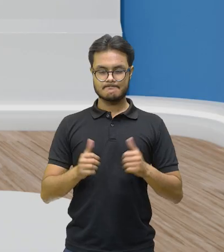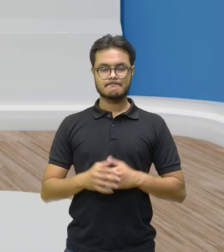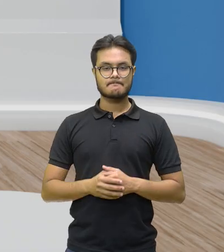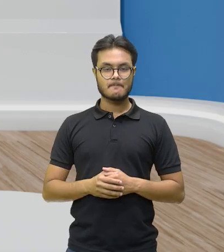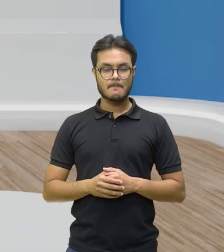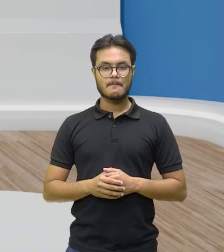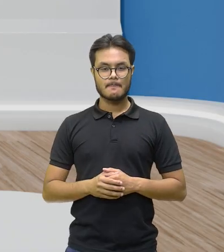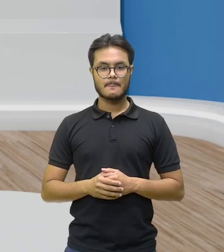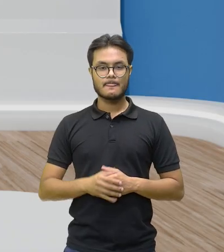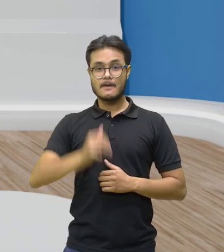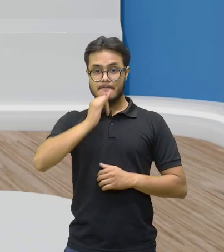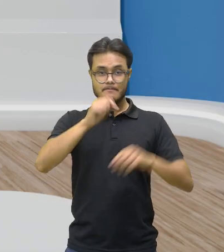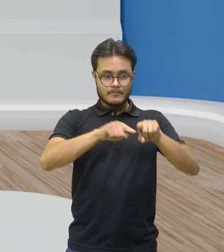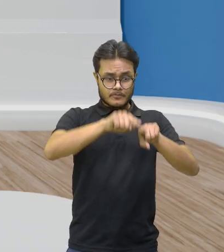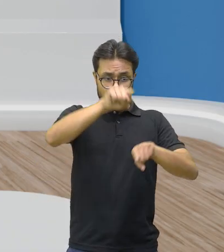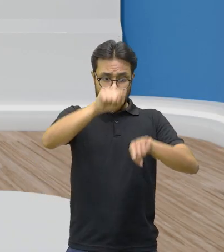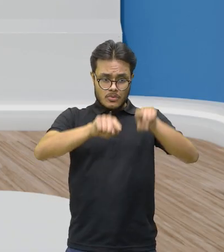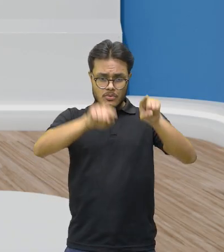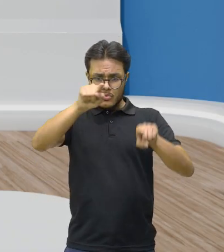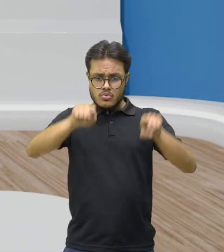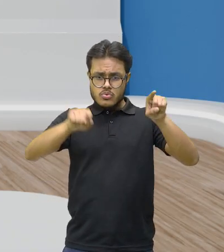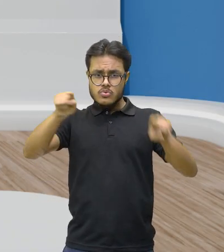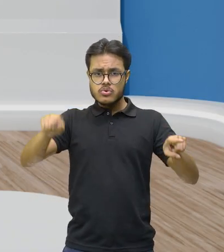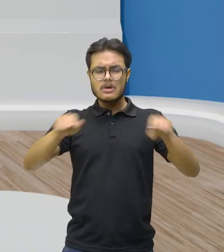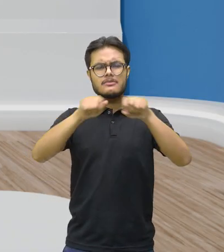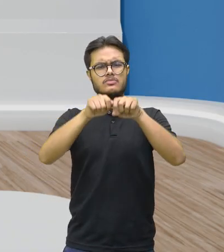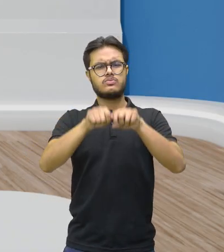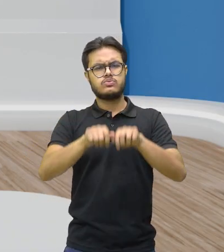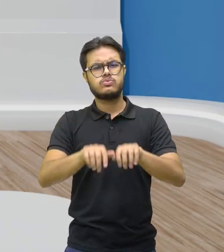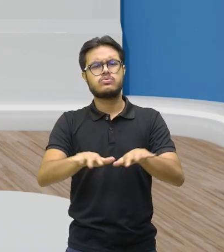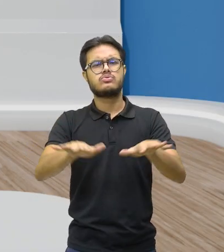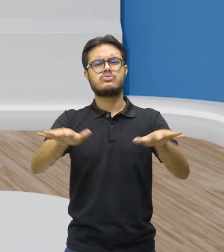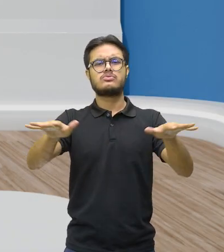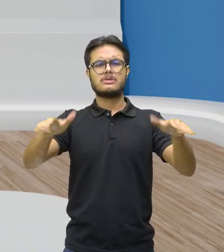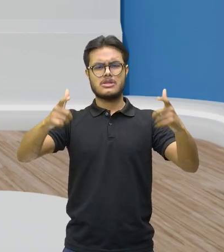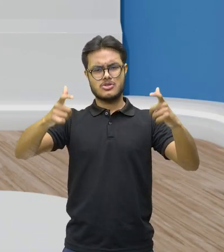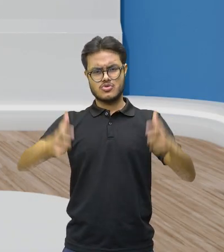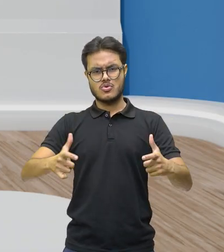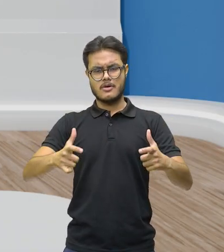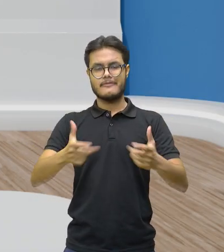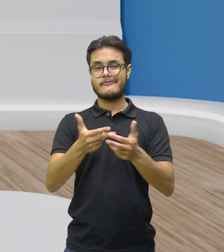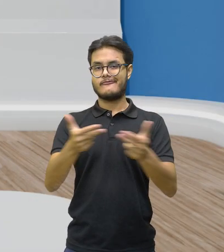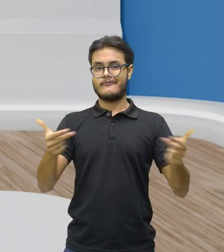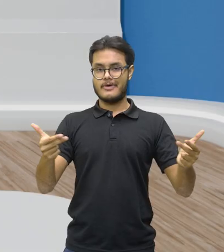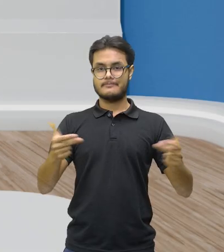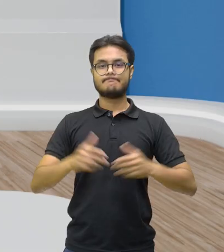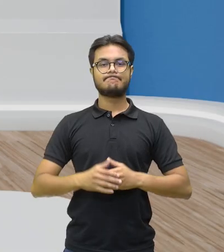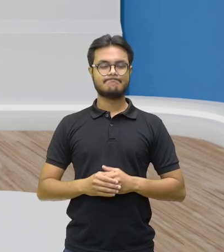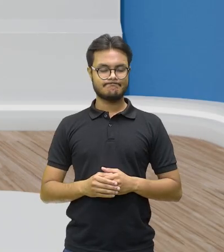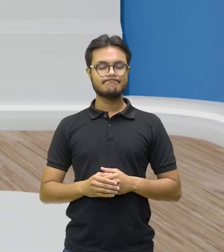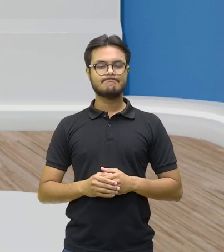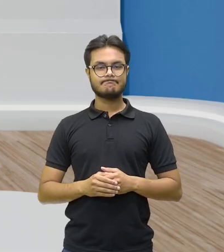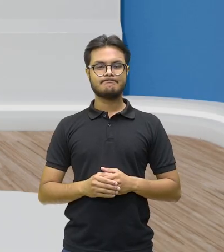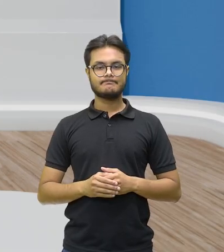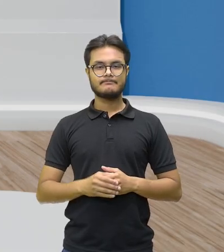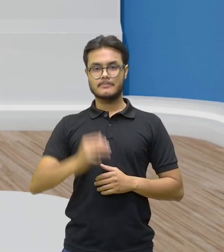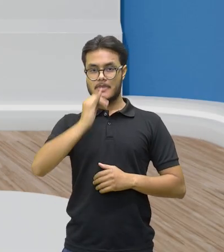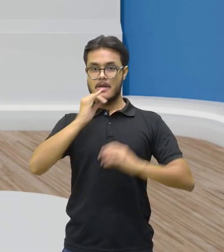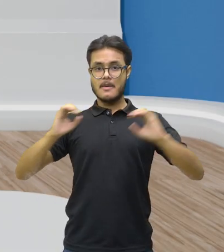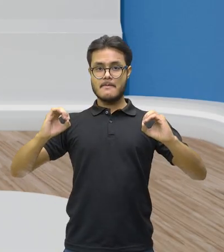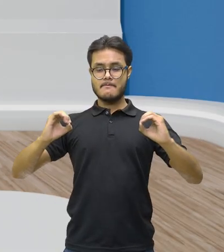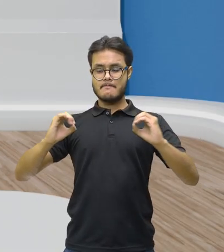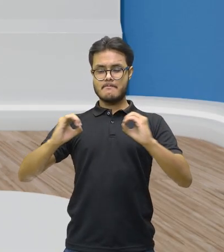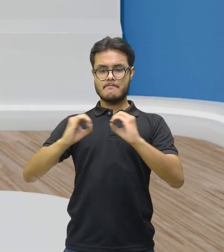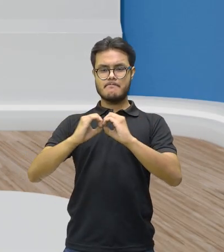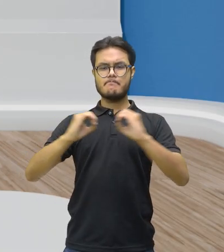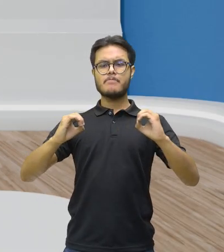esquece, ondas mecânicas longitudinais e que se propagam em todos os sentidos, correto? Lembra isso. A colisão sempre vai ser